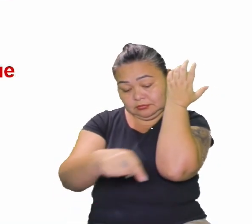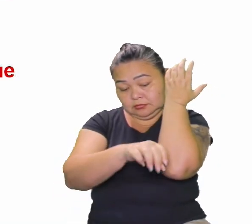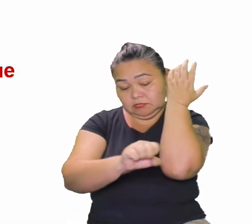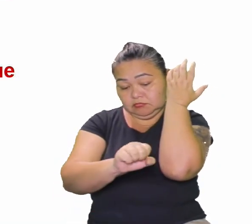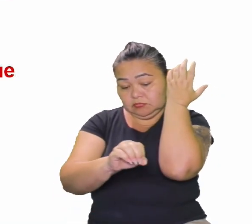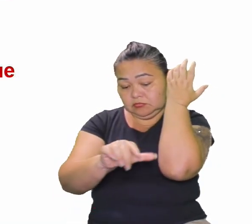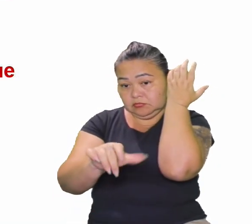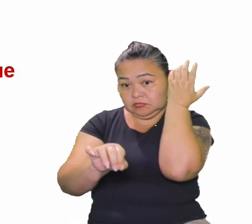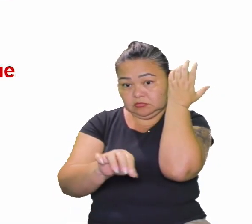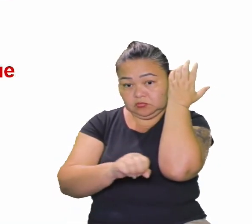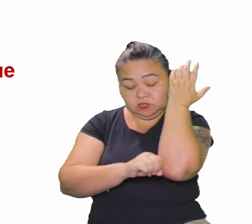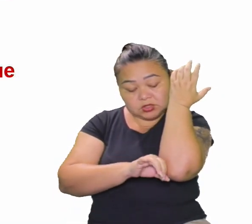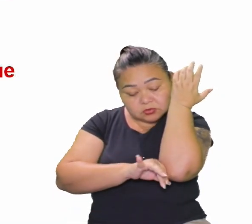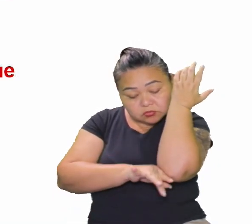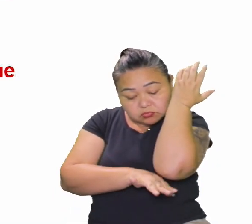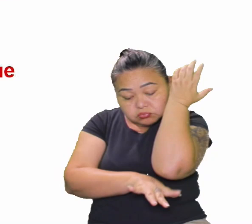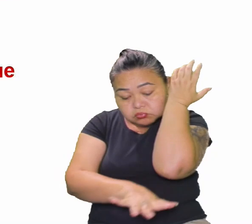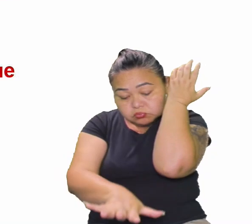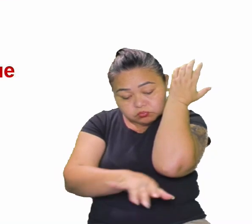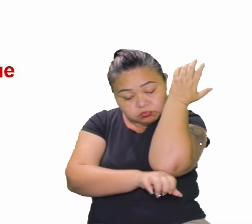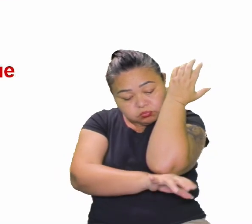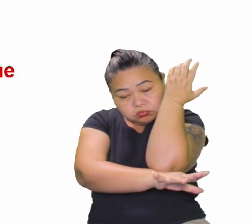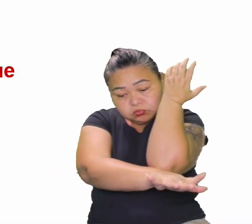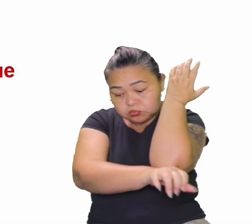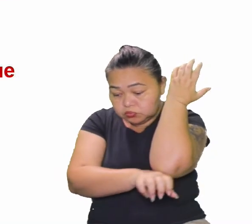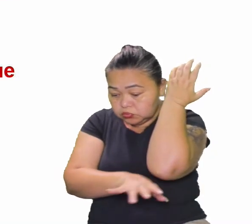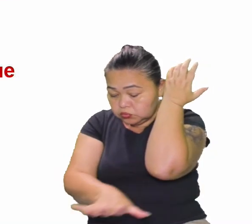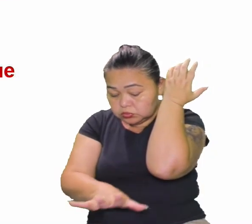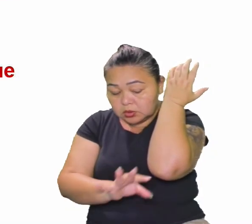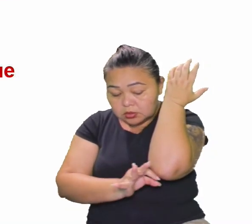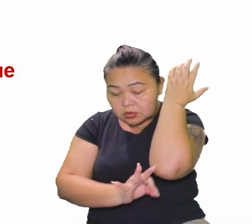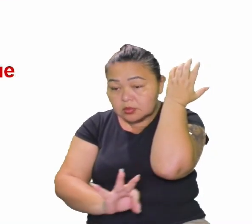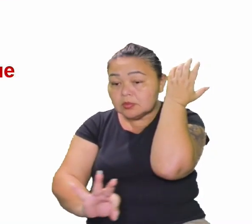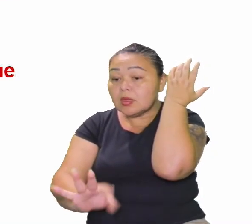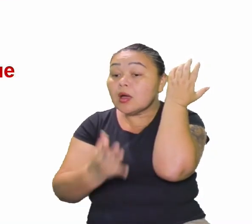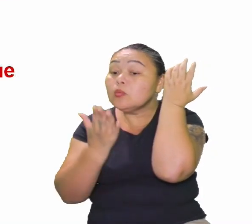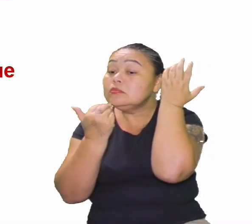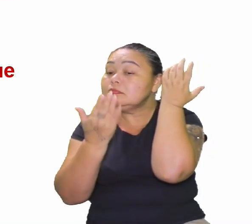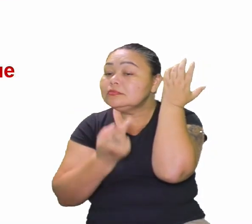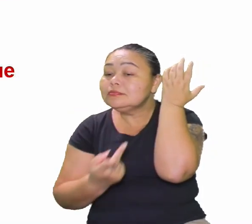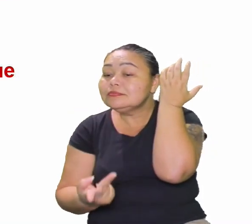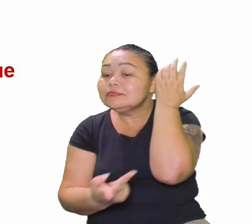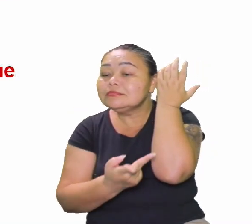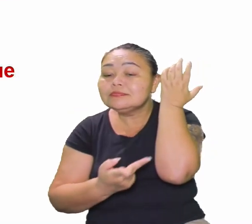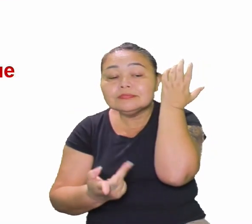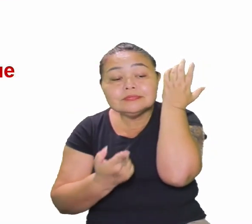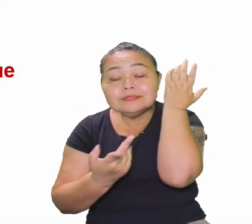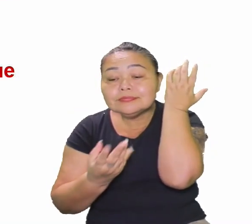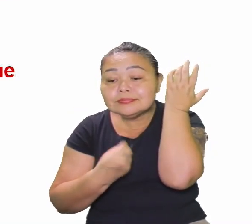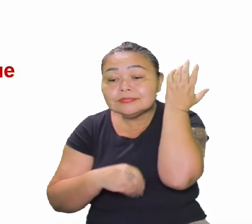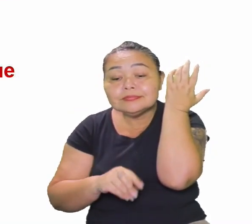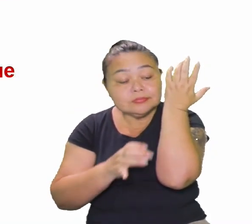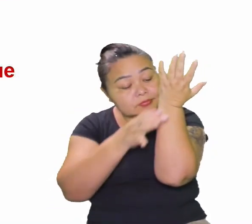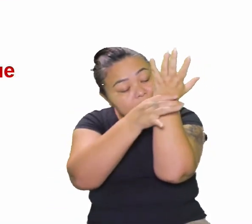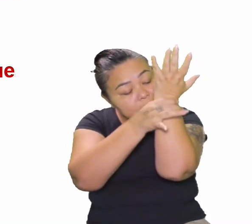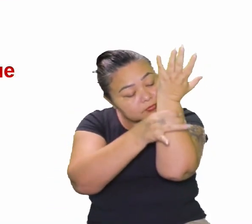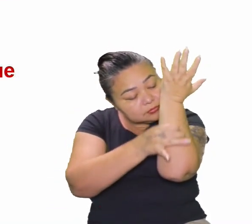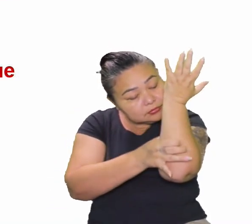das galerias, locais por onde eles saem em busca do alimento, porque eles estão ali, ó, em troncos de